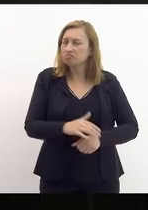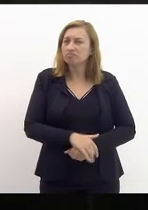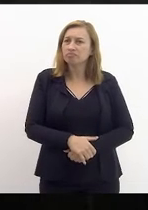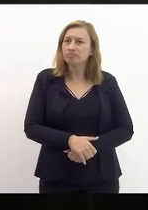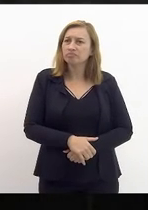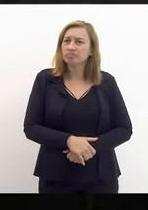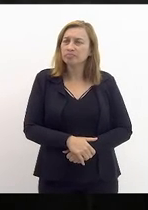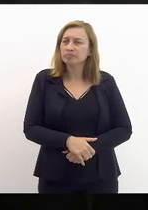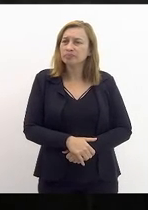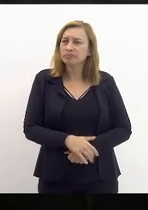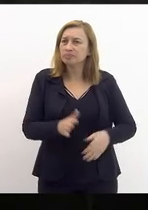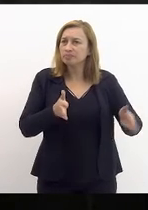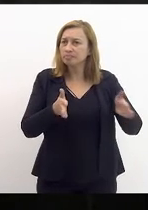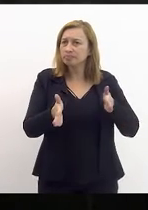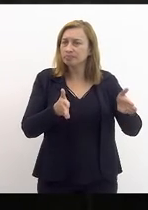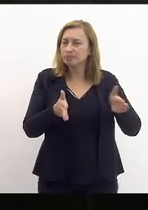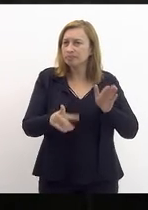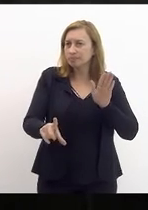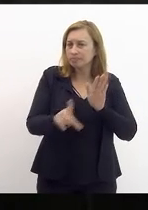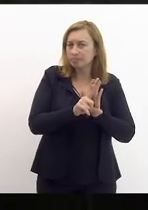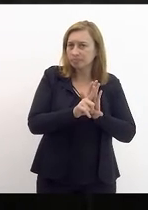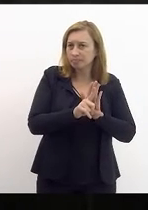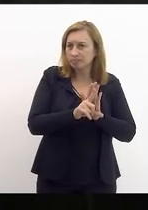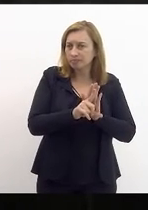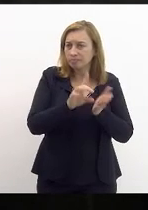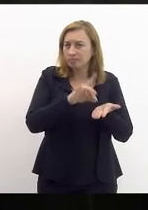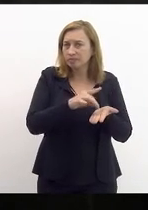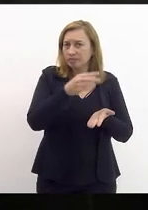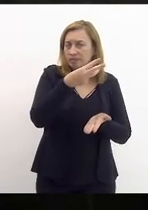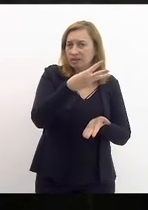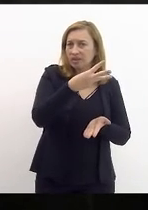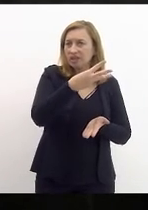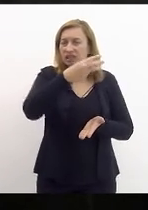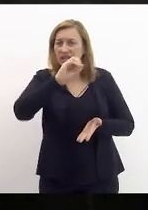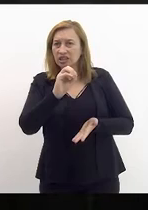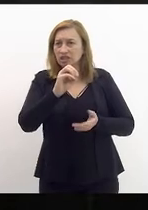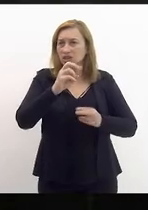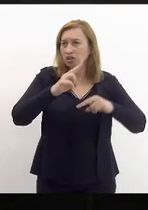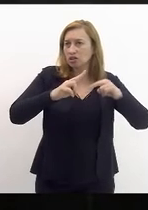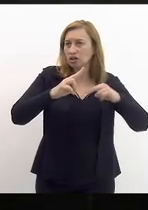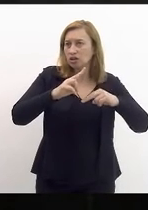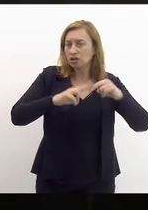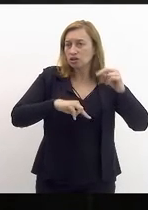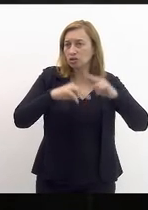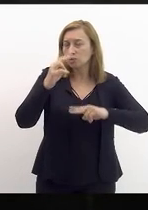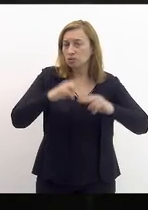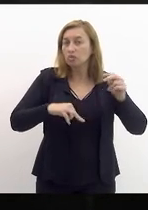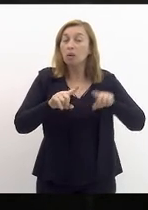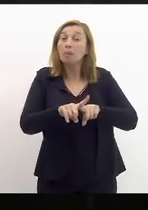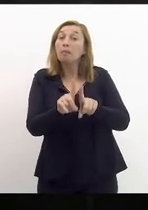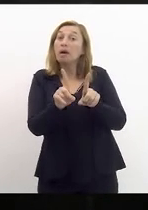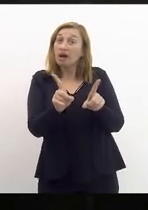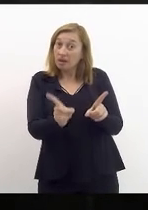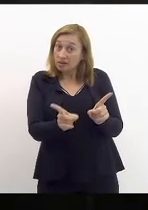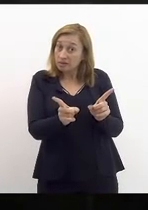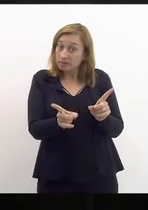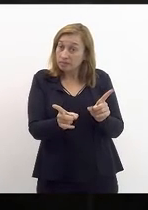o prazo da Lei original era 30 de junho é mas con comitantemente